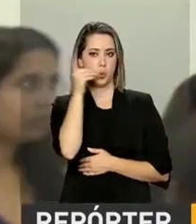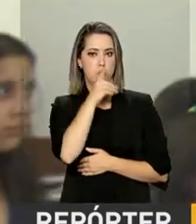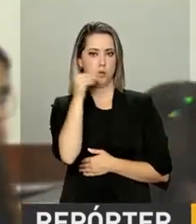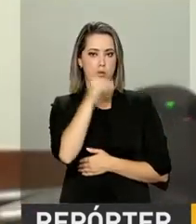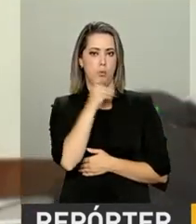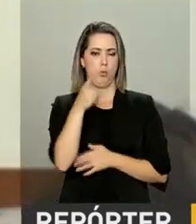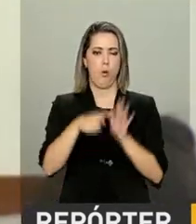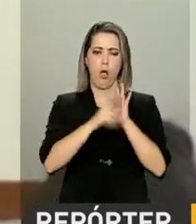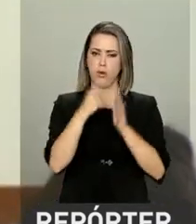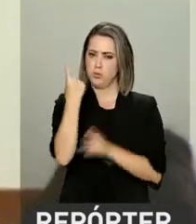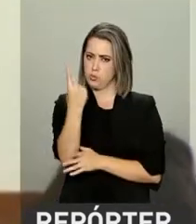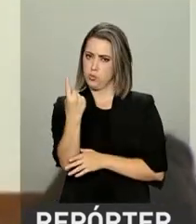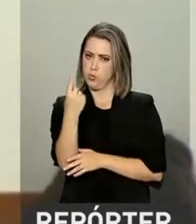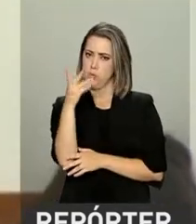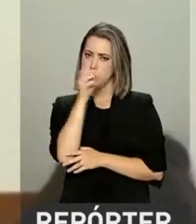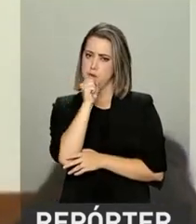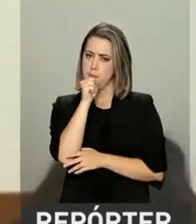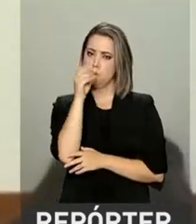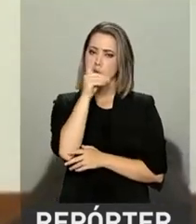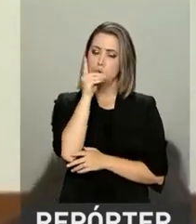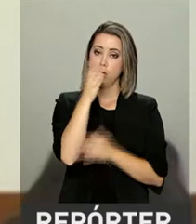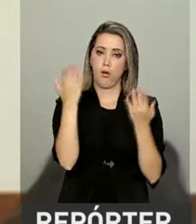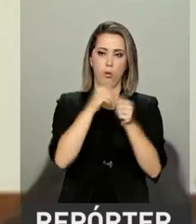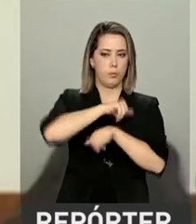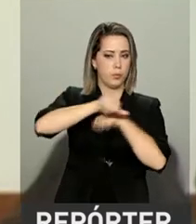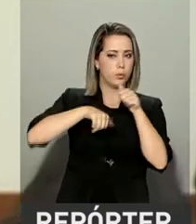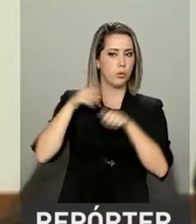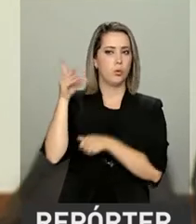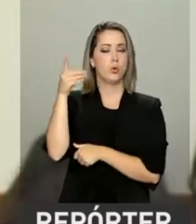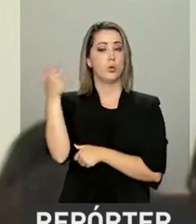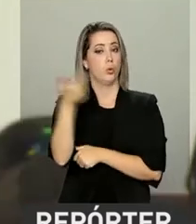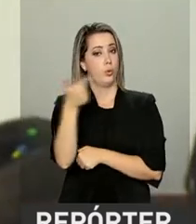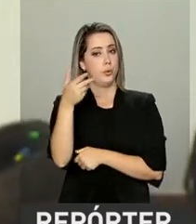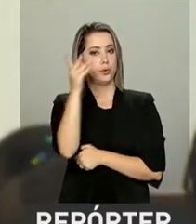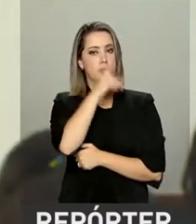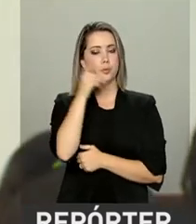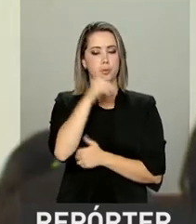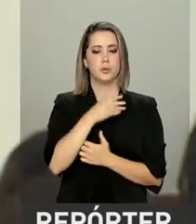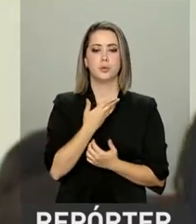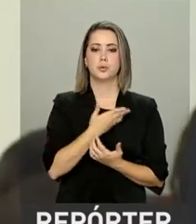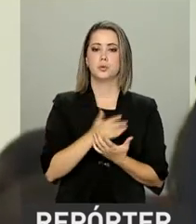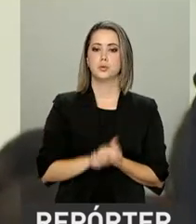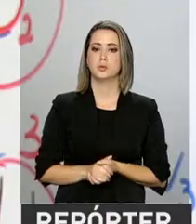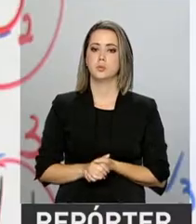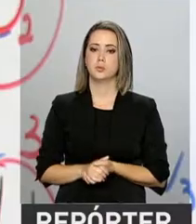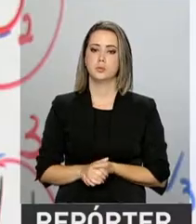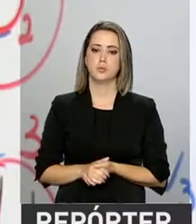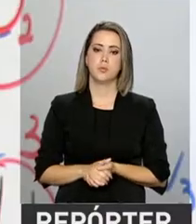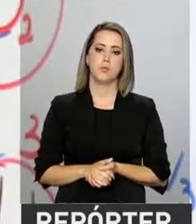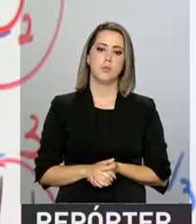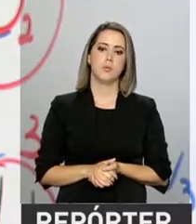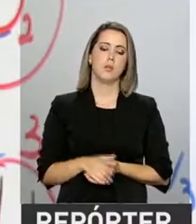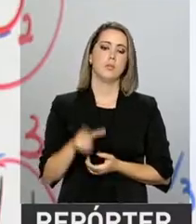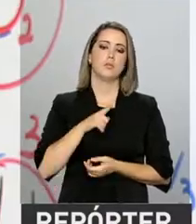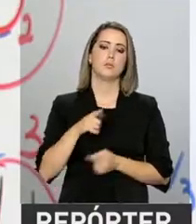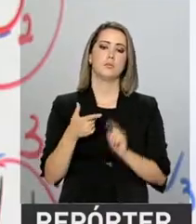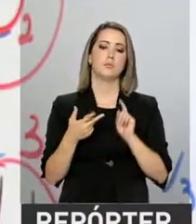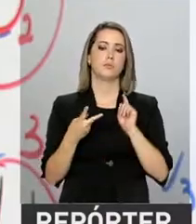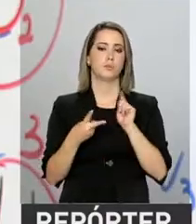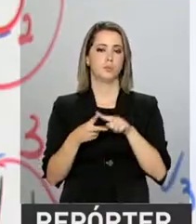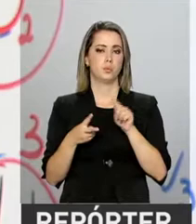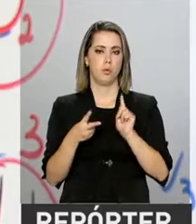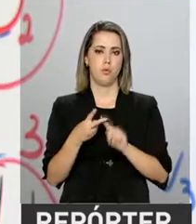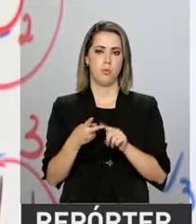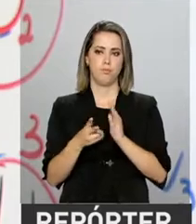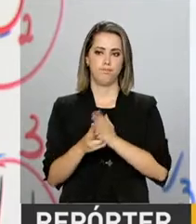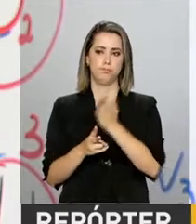único final de semana. E os professores garantem que essa mudança deve melhorar o desempenho dos alunos. Você tem 2 aspectos a ser